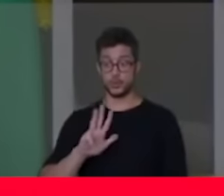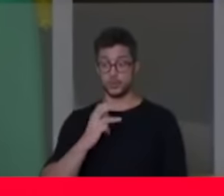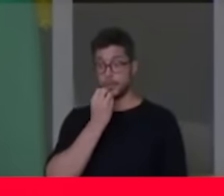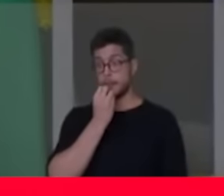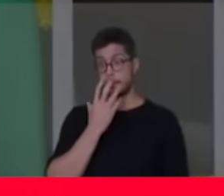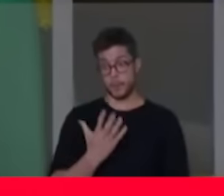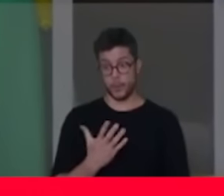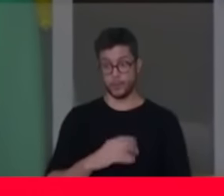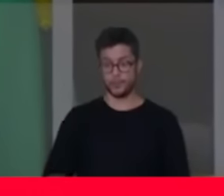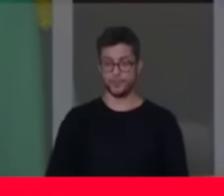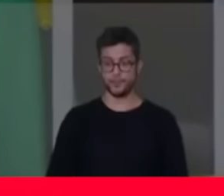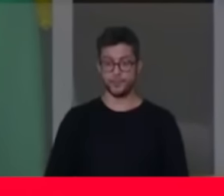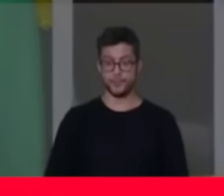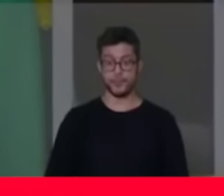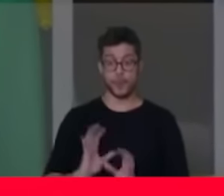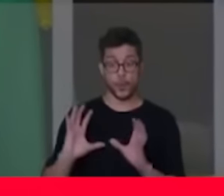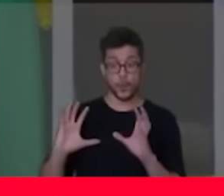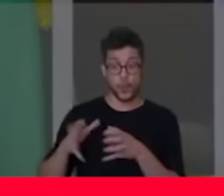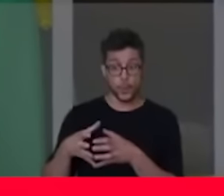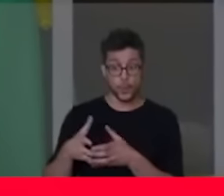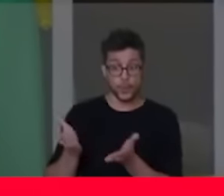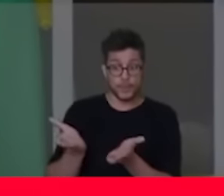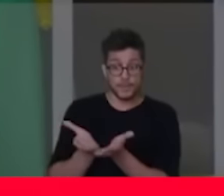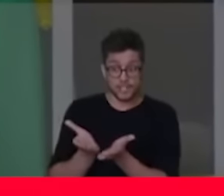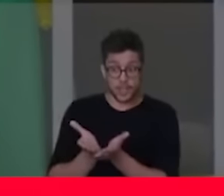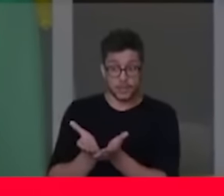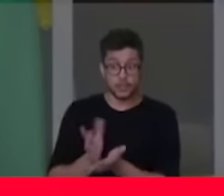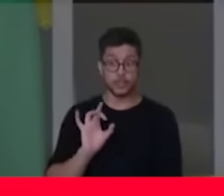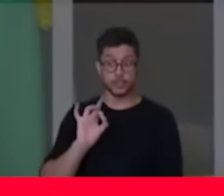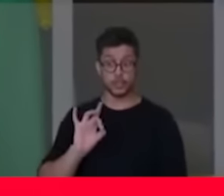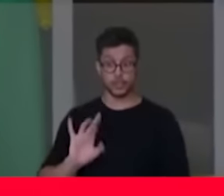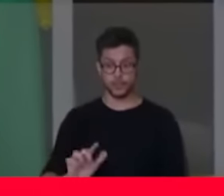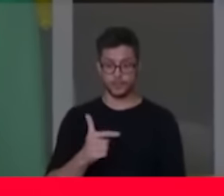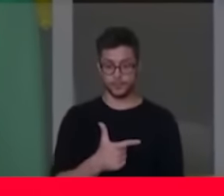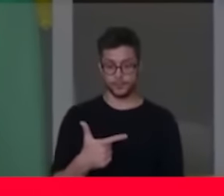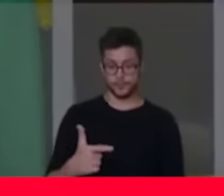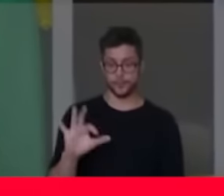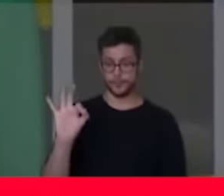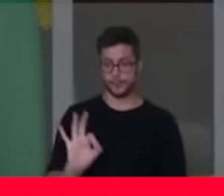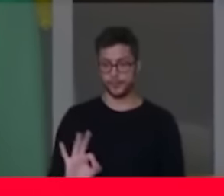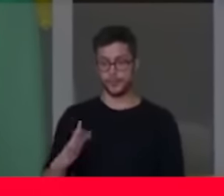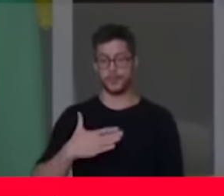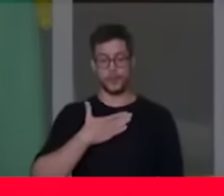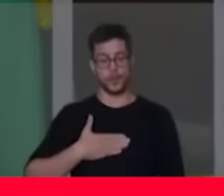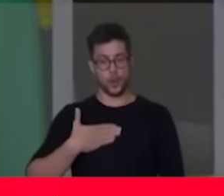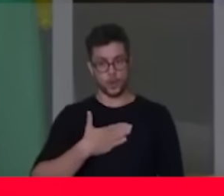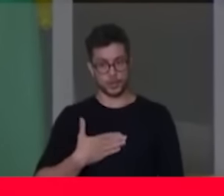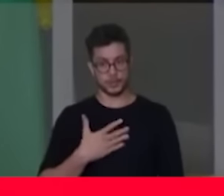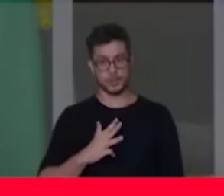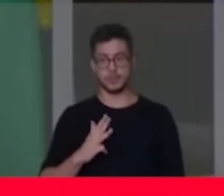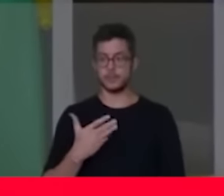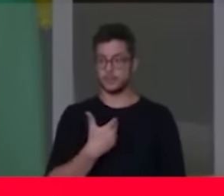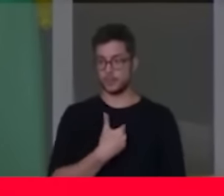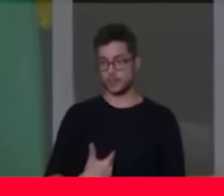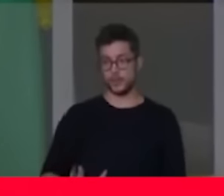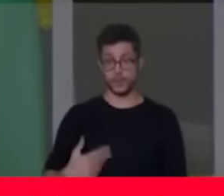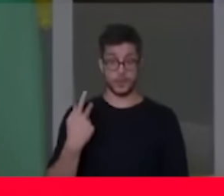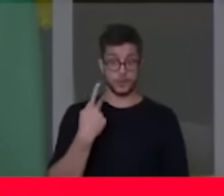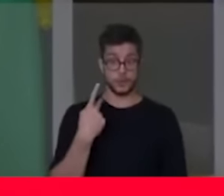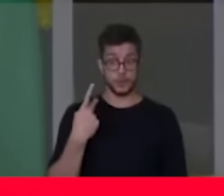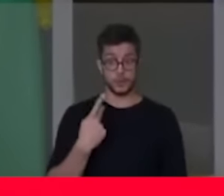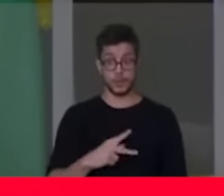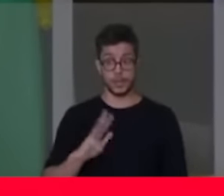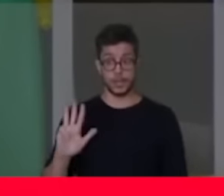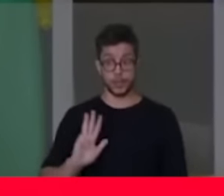somente 22% é que avaliam positivamente esse desgoverno. Uma coisa que nós temos plena